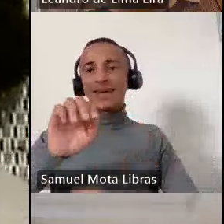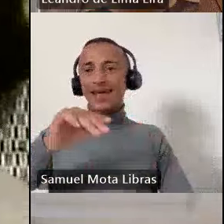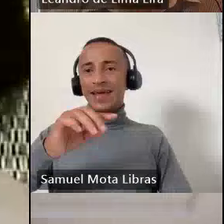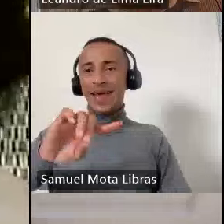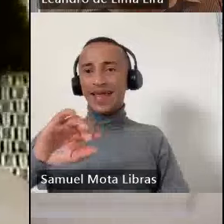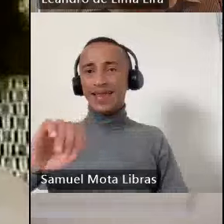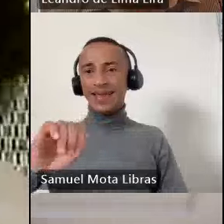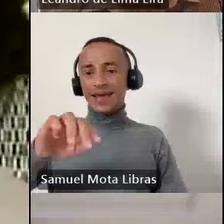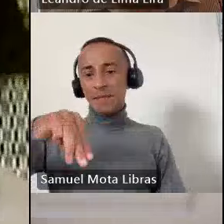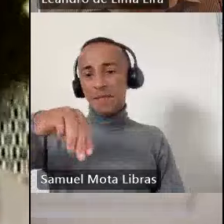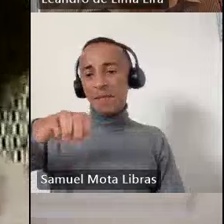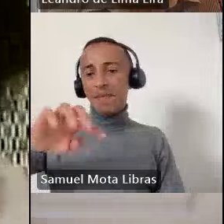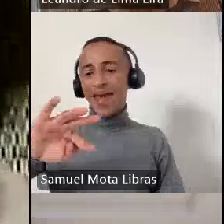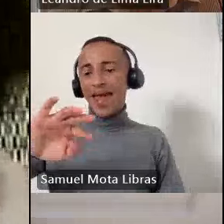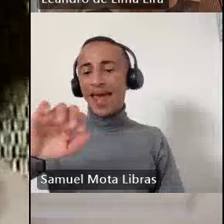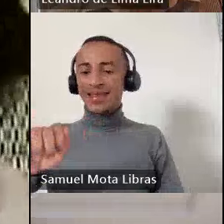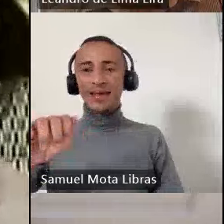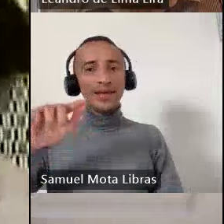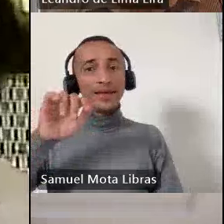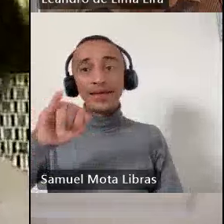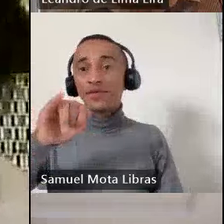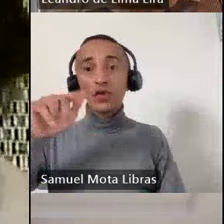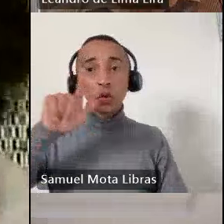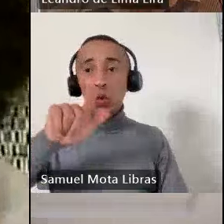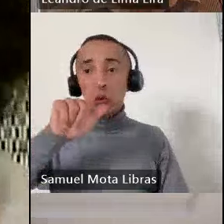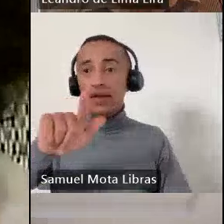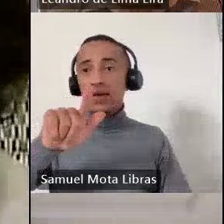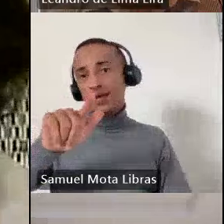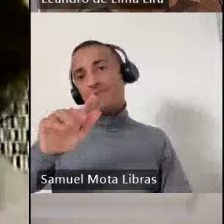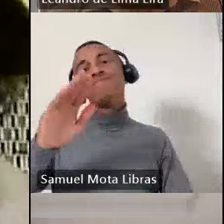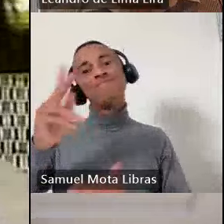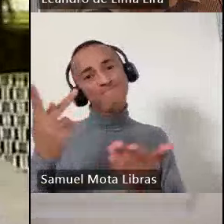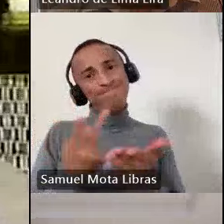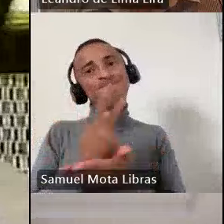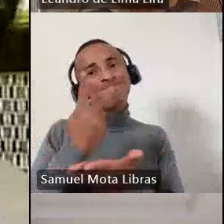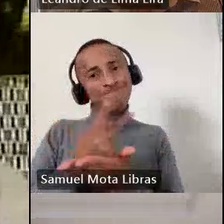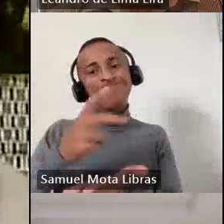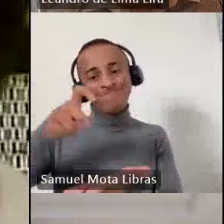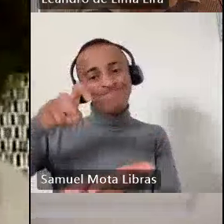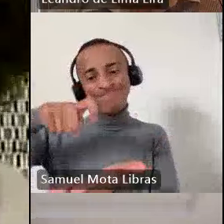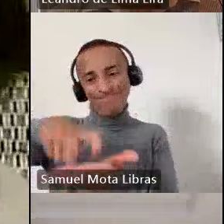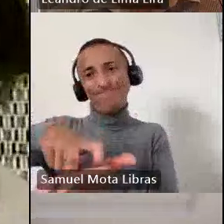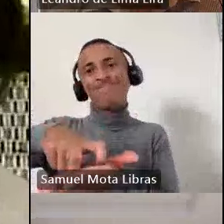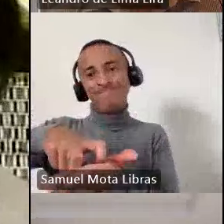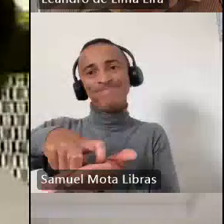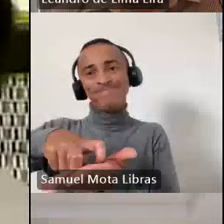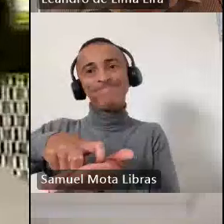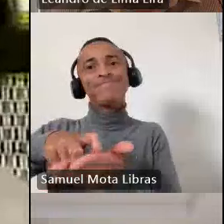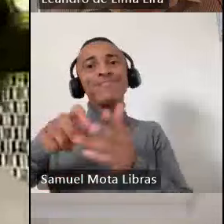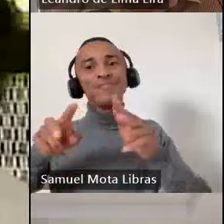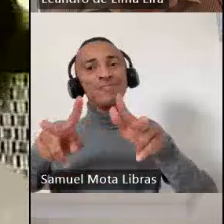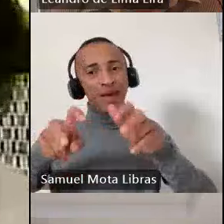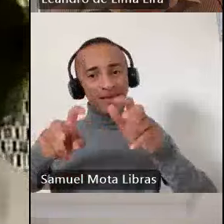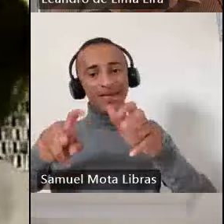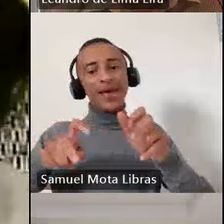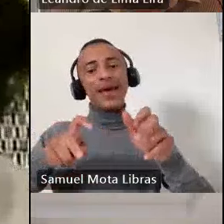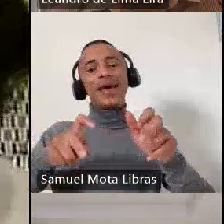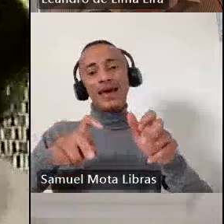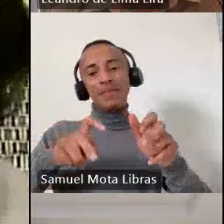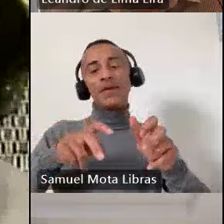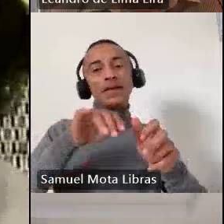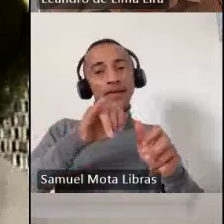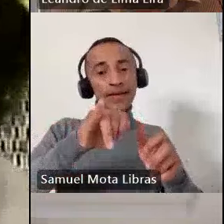ali a aplicação de alguma alguma sanção alguma penalidade a gente vê isso em contratos né e contratos de prestação de serviço nível de